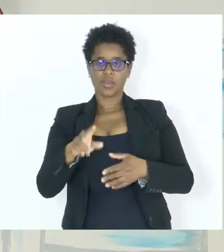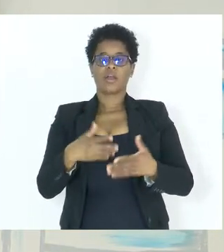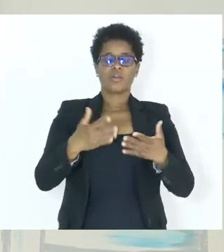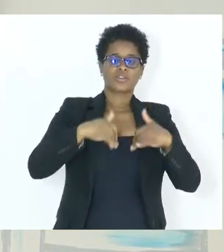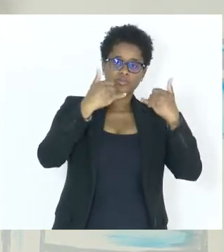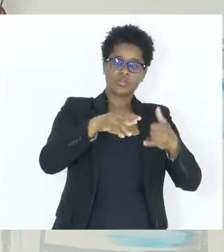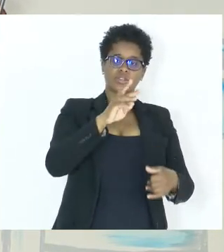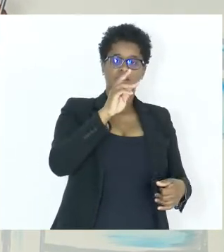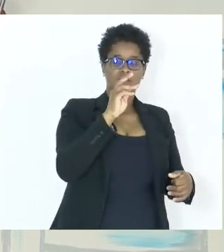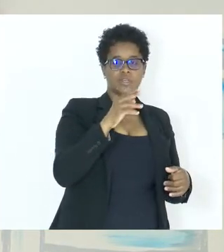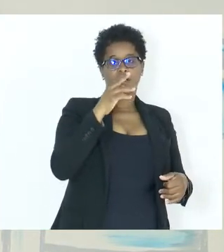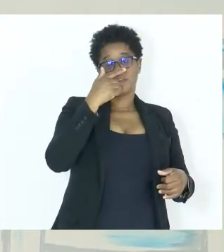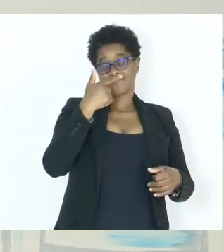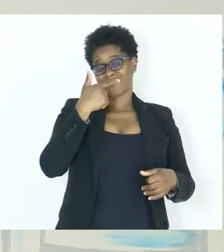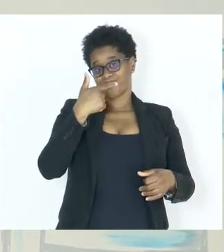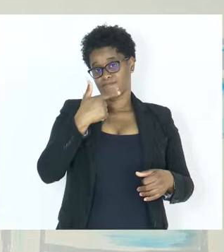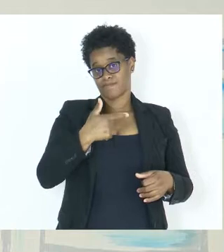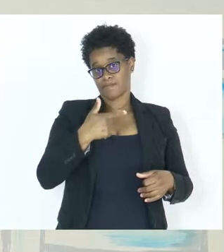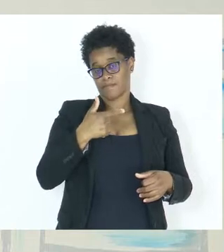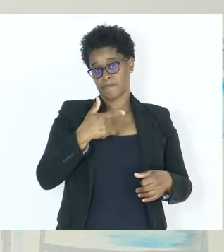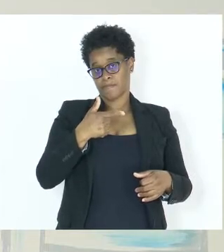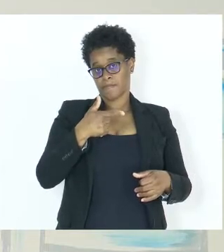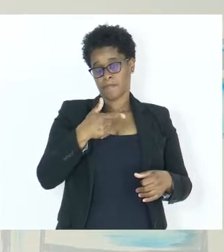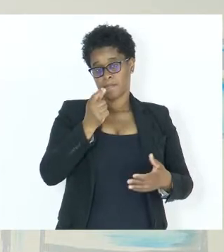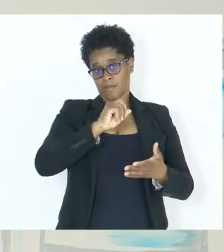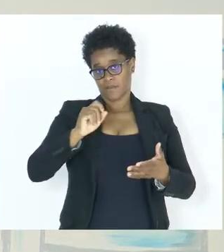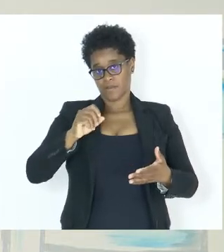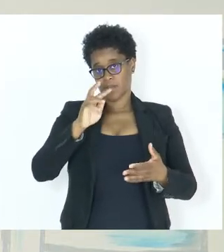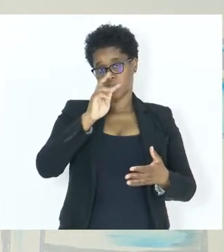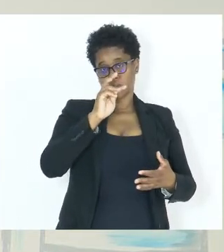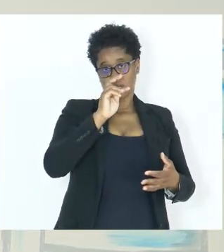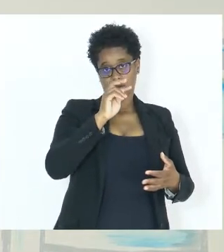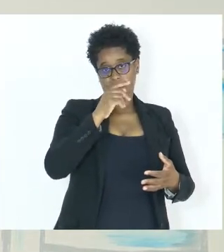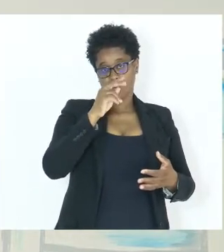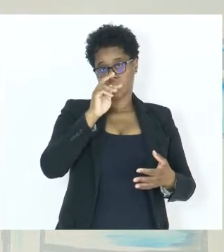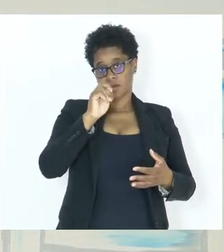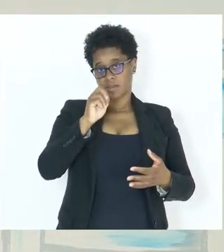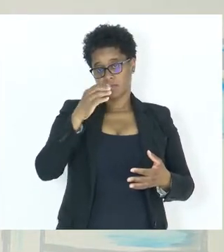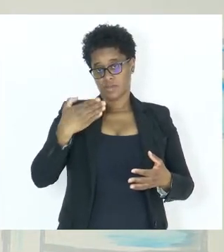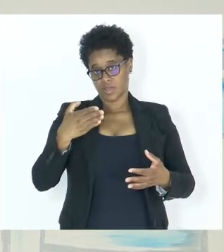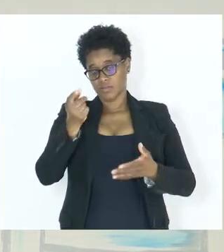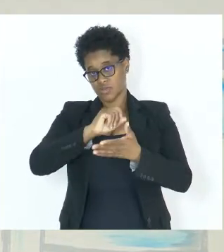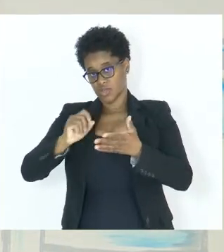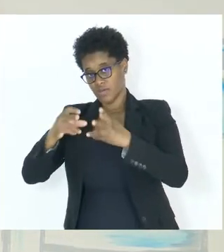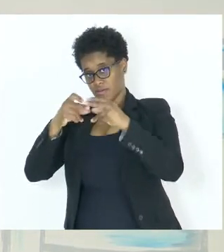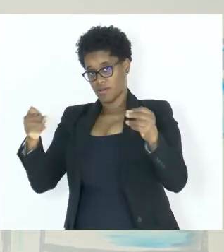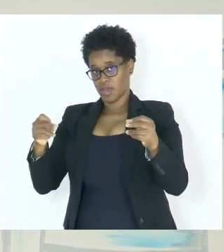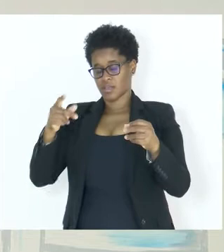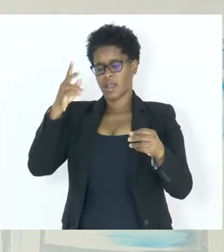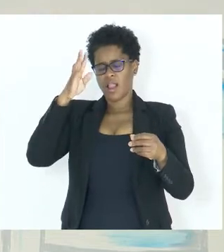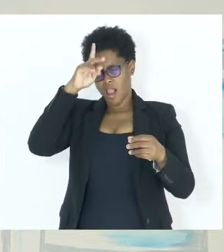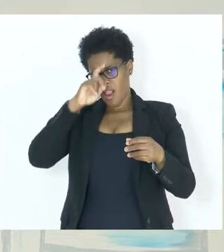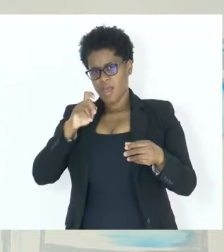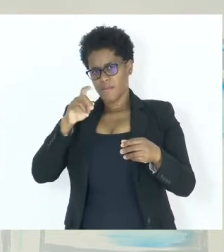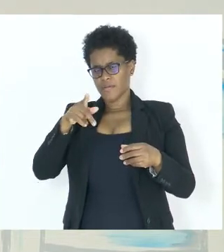37º. 37º e deste lado vamos escrever 30º. Lembra-se, 30º vem de